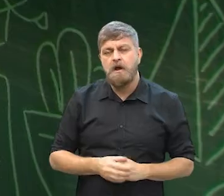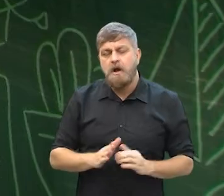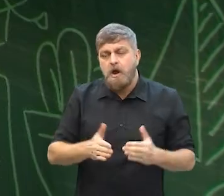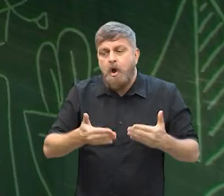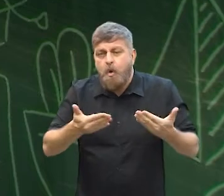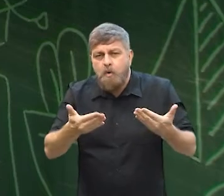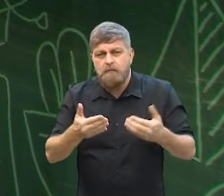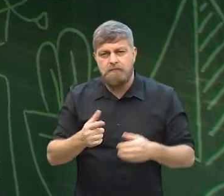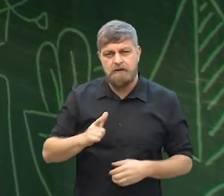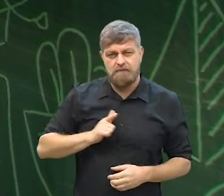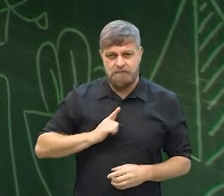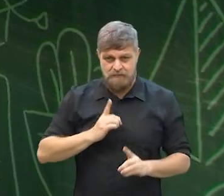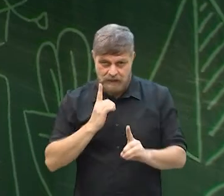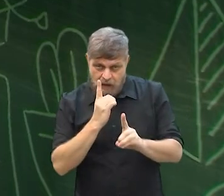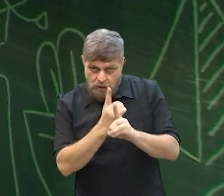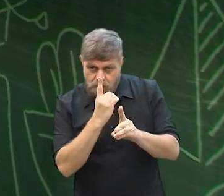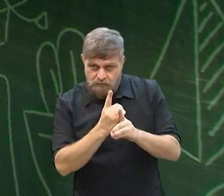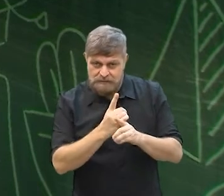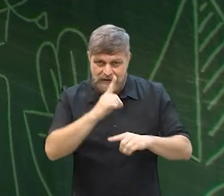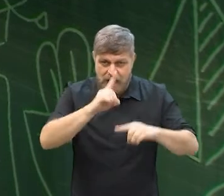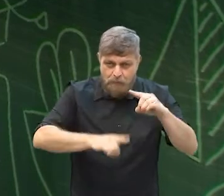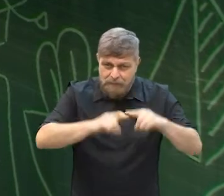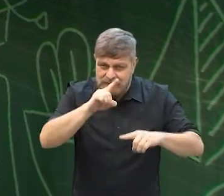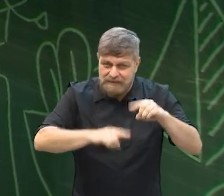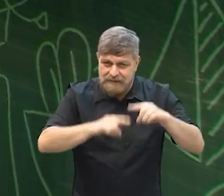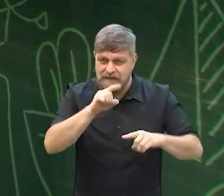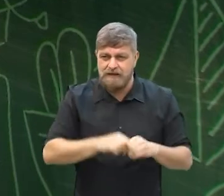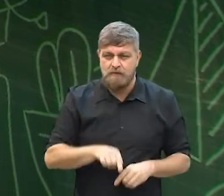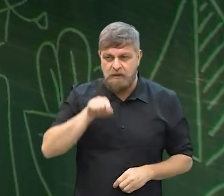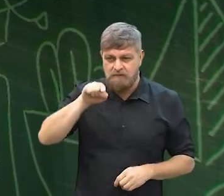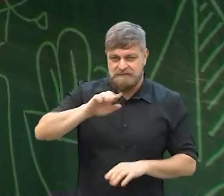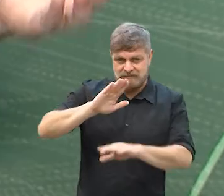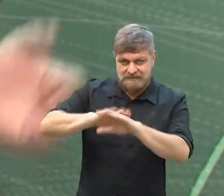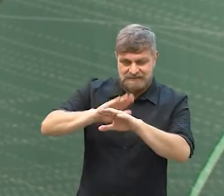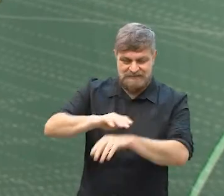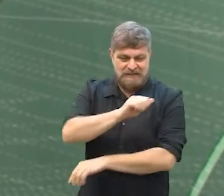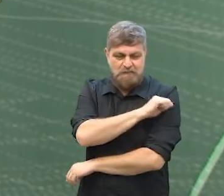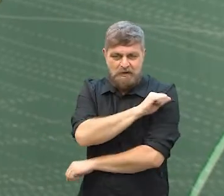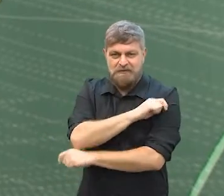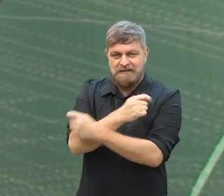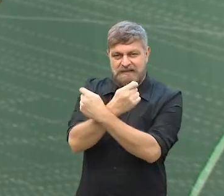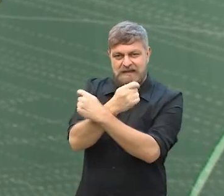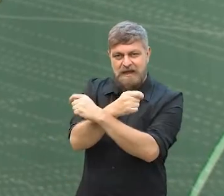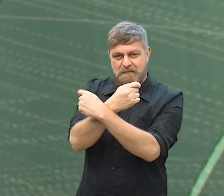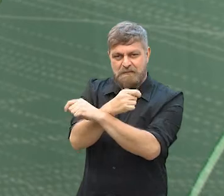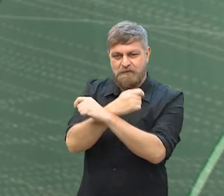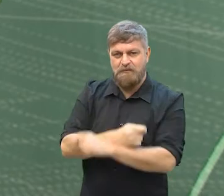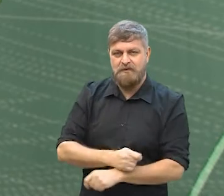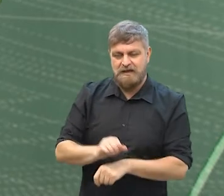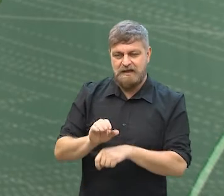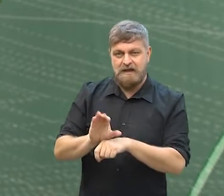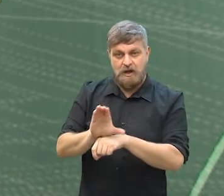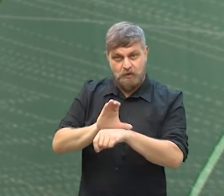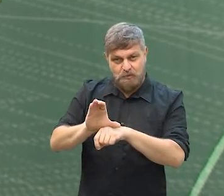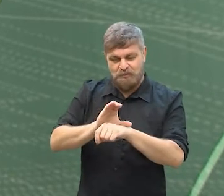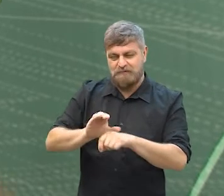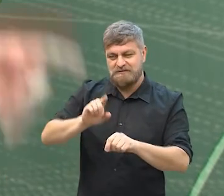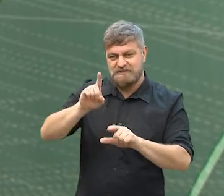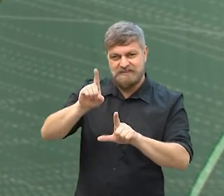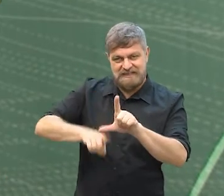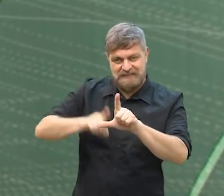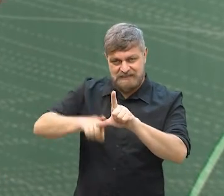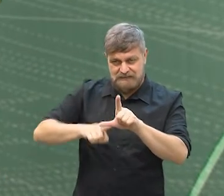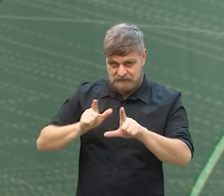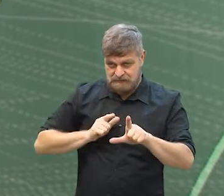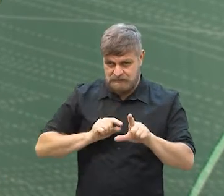pessoal pode encontrar todo esse material que foi feito pelos alunos aí da Faculdade de Letras da PUC Campinas?